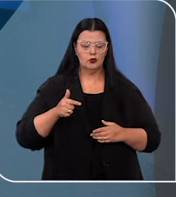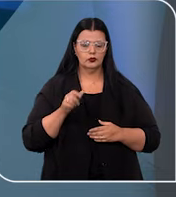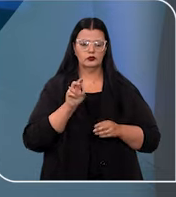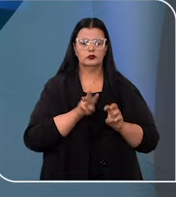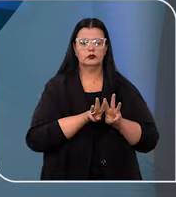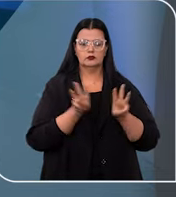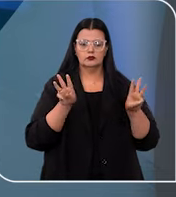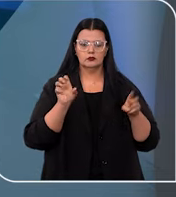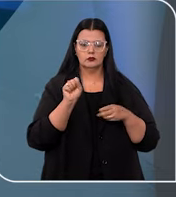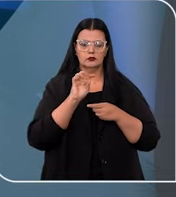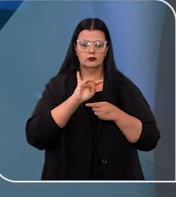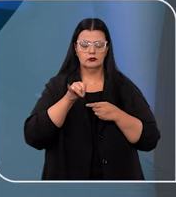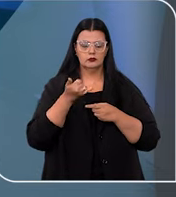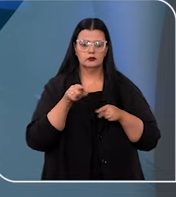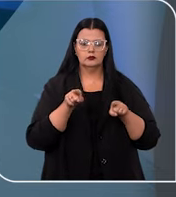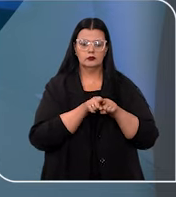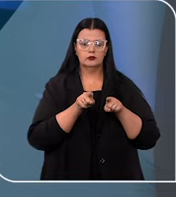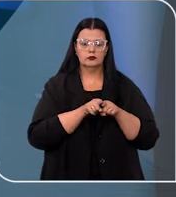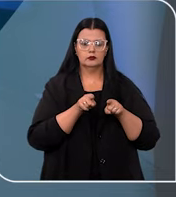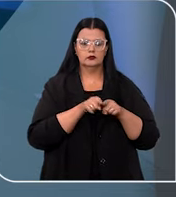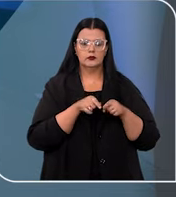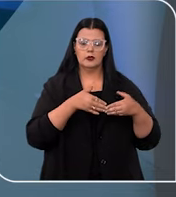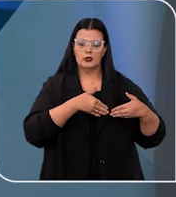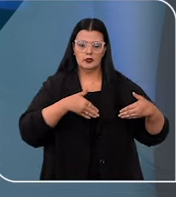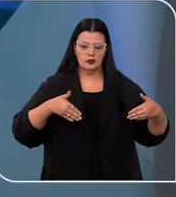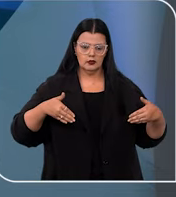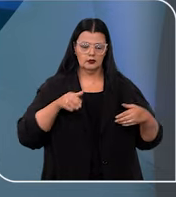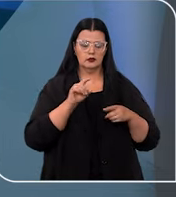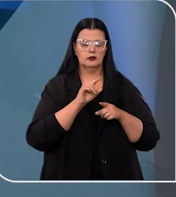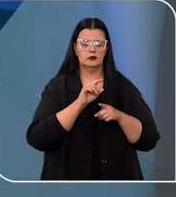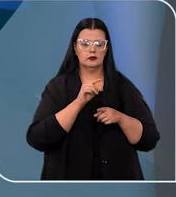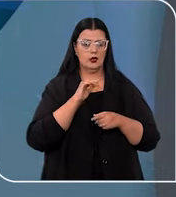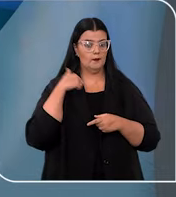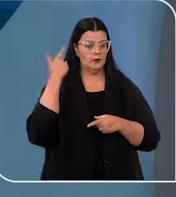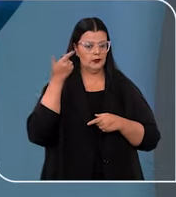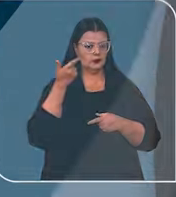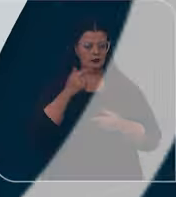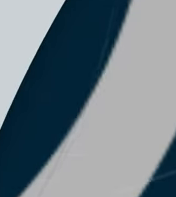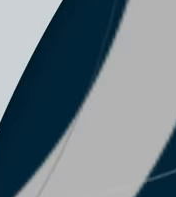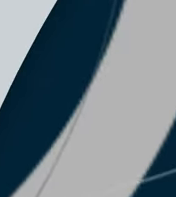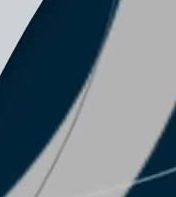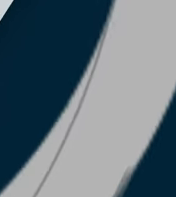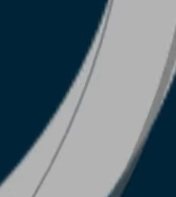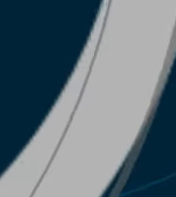notícias no site do STJ e nas nossas redes sociais. Até a próxima!